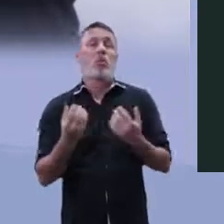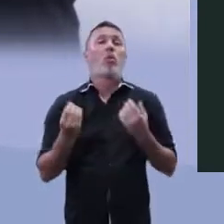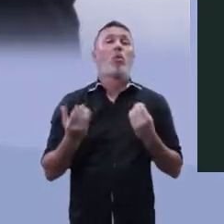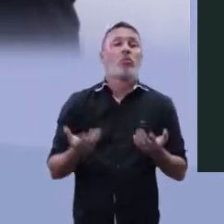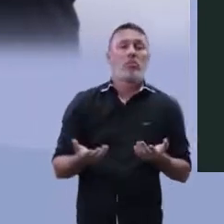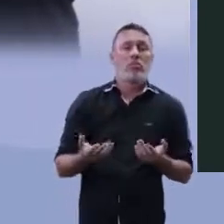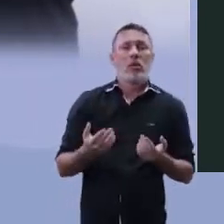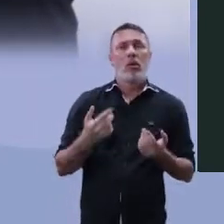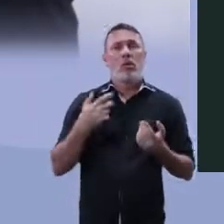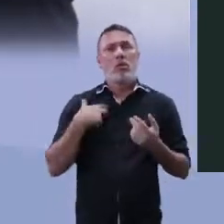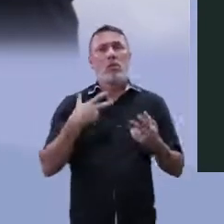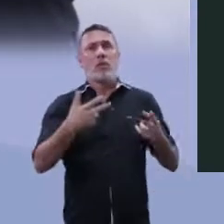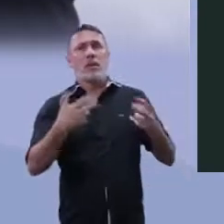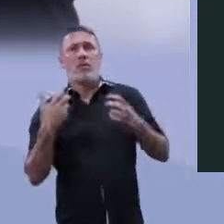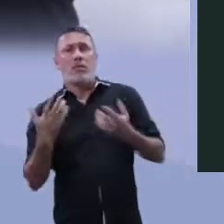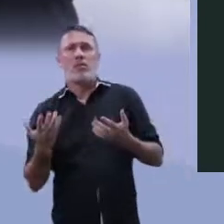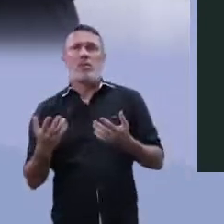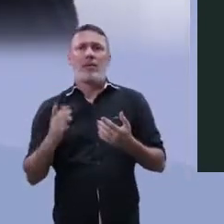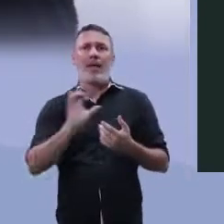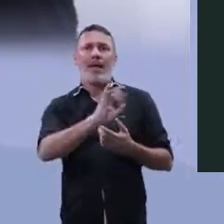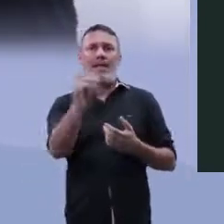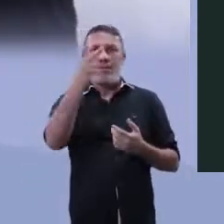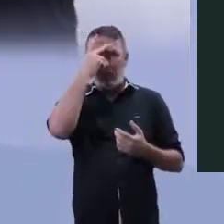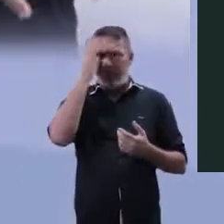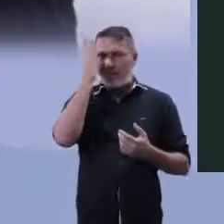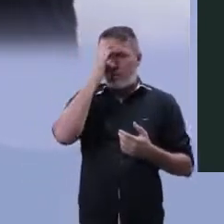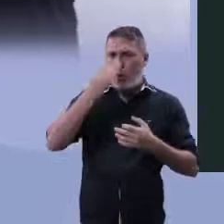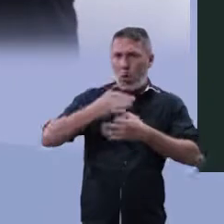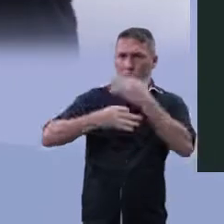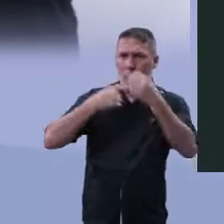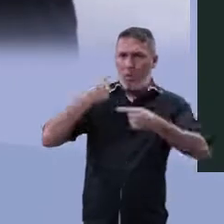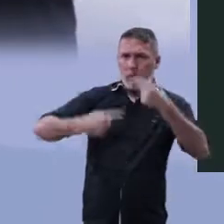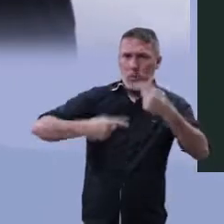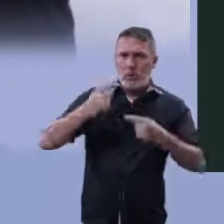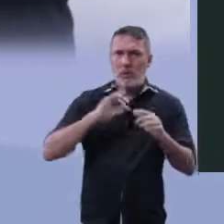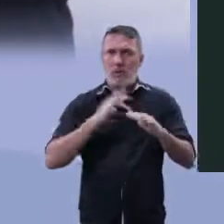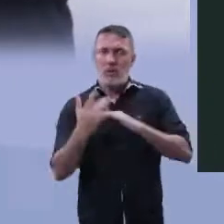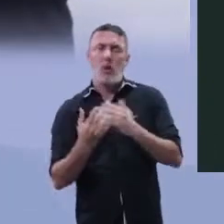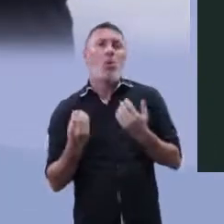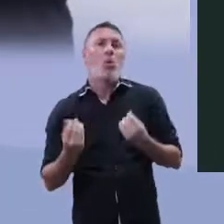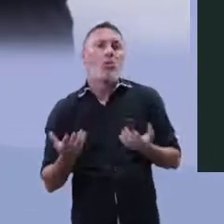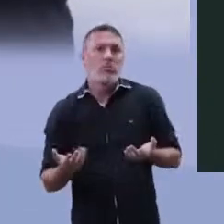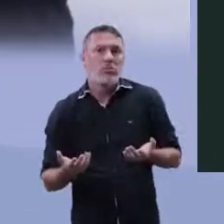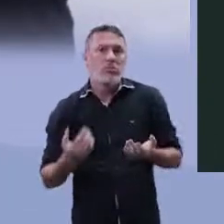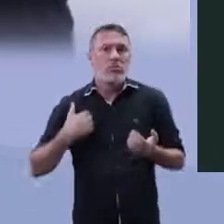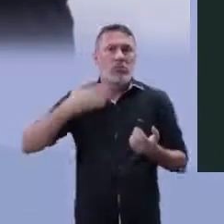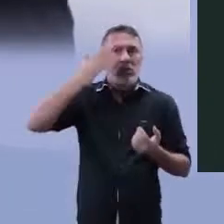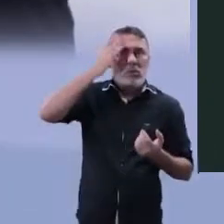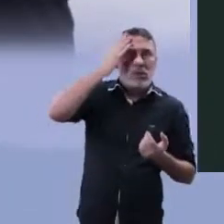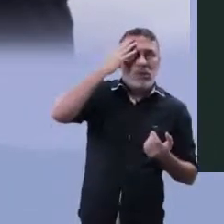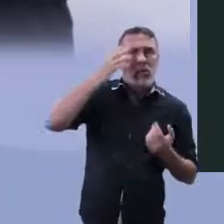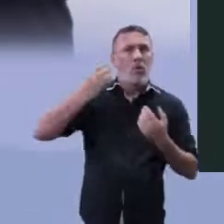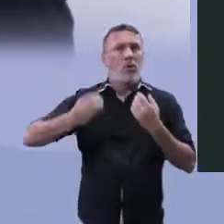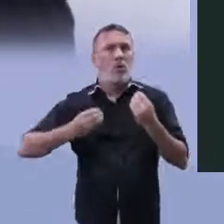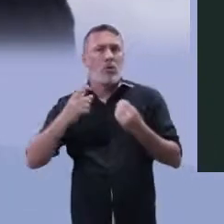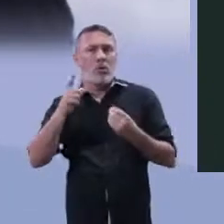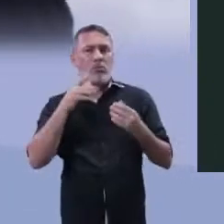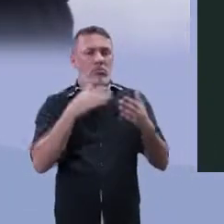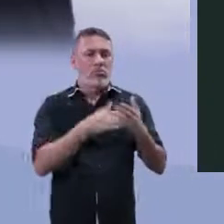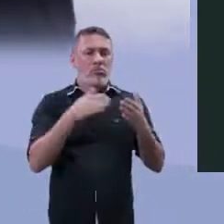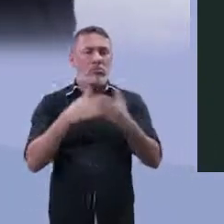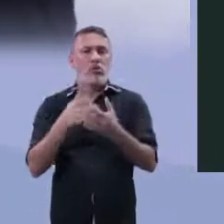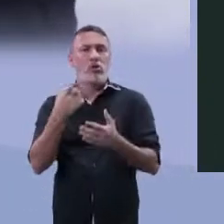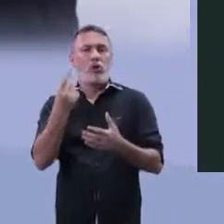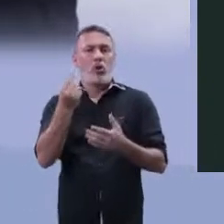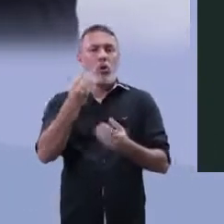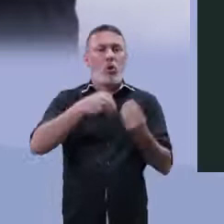se constituem as relações sociais com as redes sociais? Como é que eu posso perceber a percepção política de um indivíduo com as